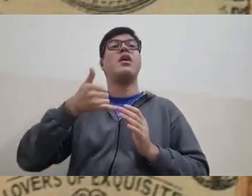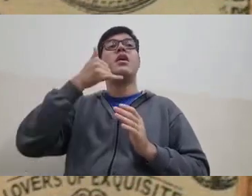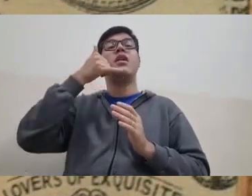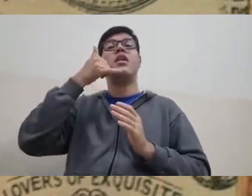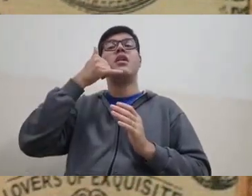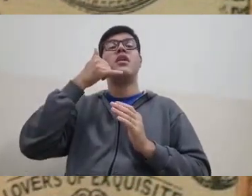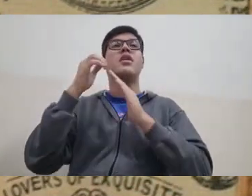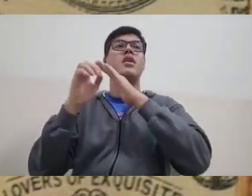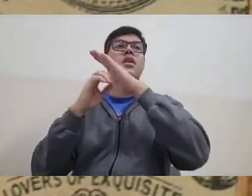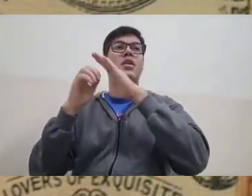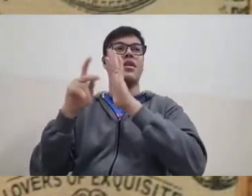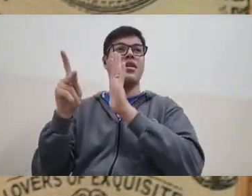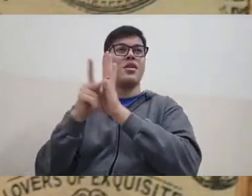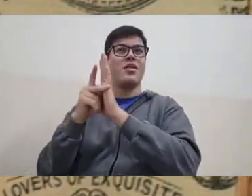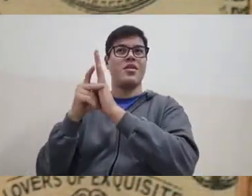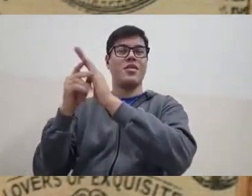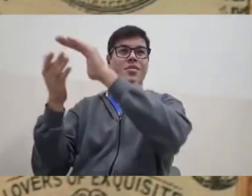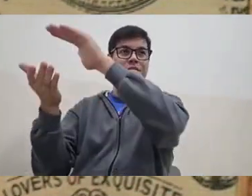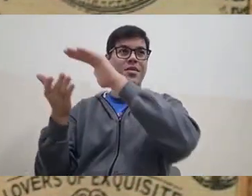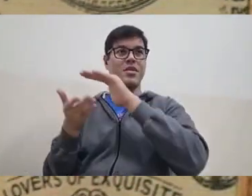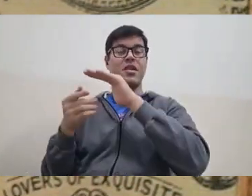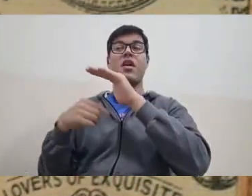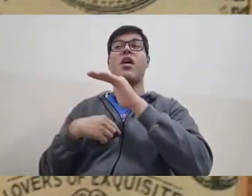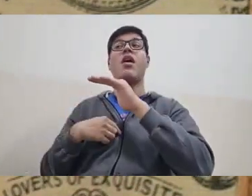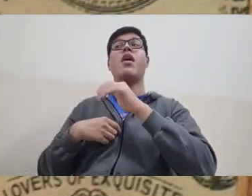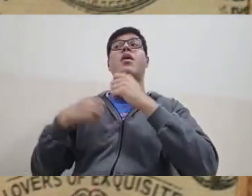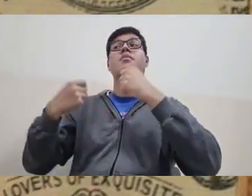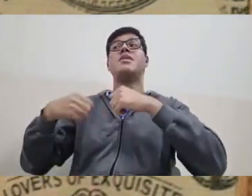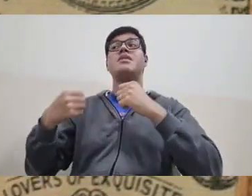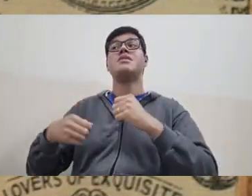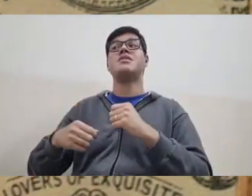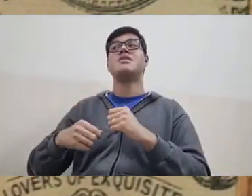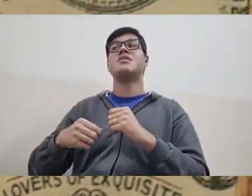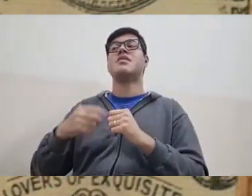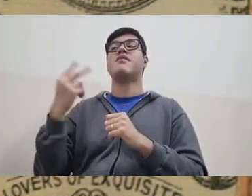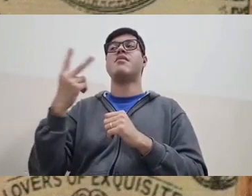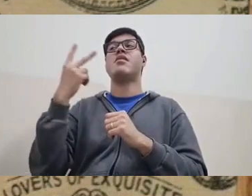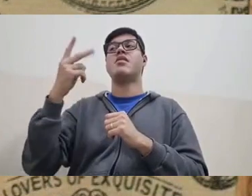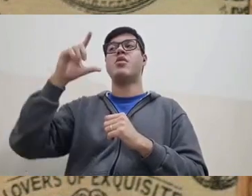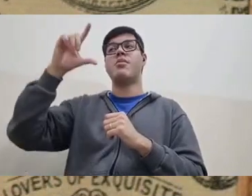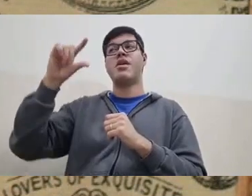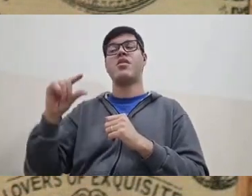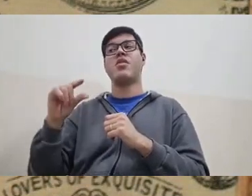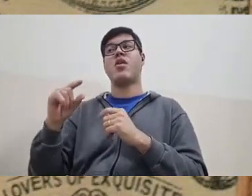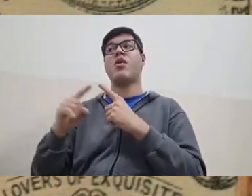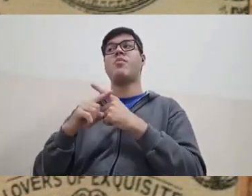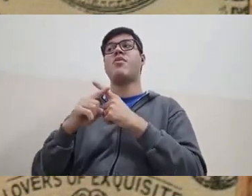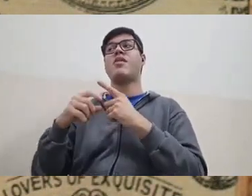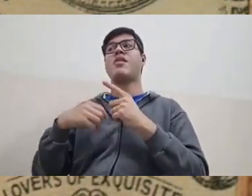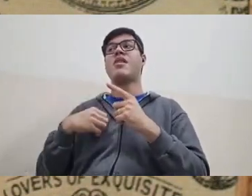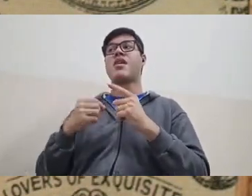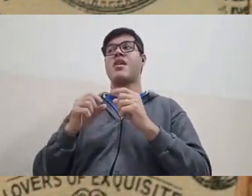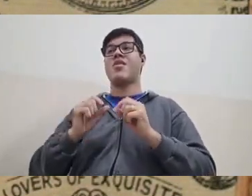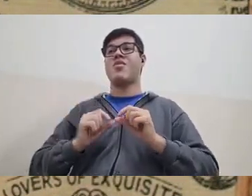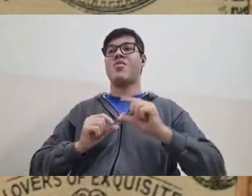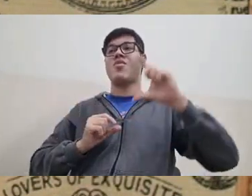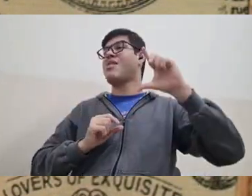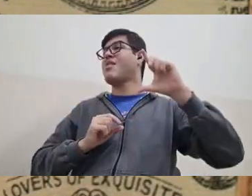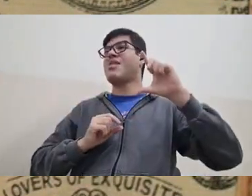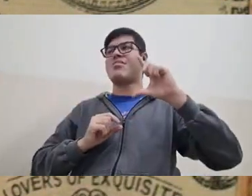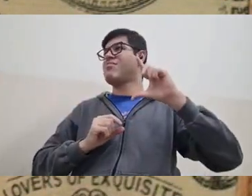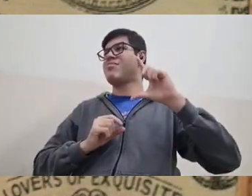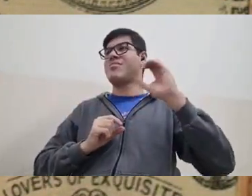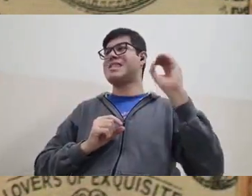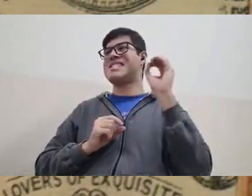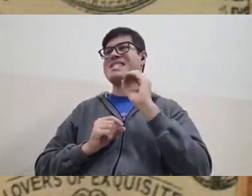você tem que fazer um preço melhor para mim que eu não vou ganhar nada em cima disso eu não vou